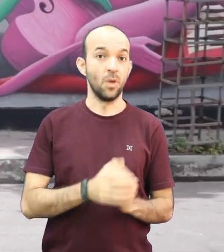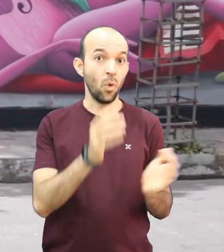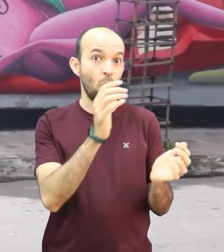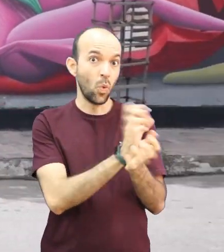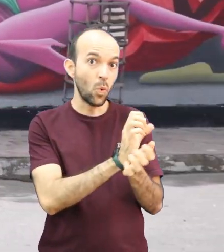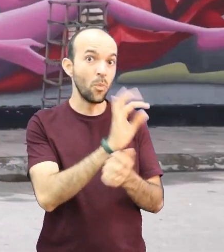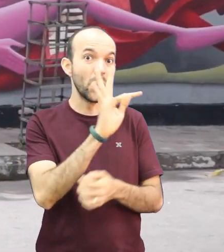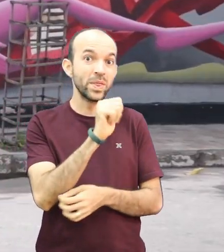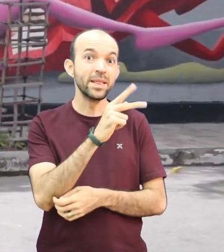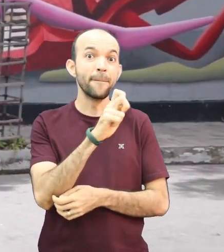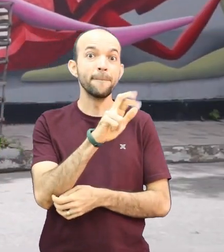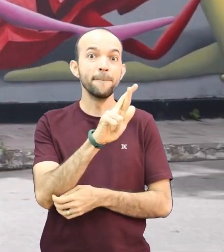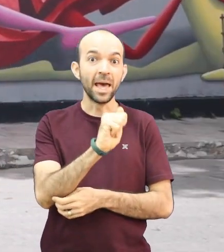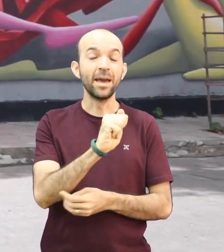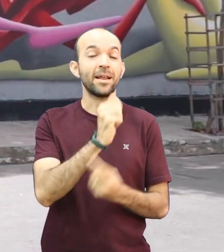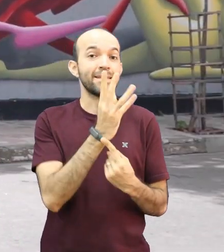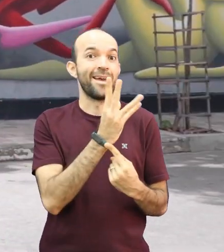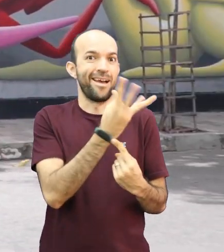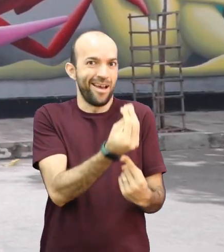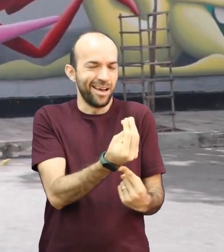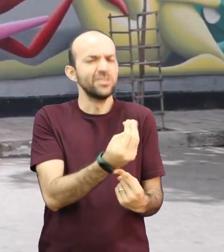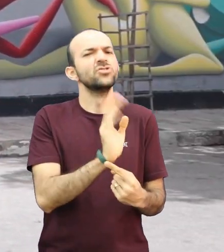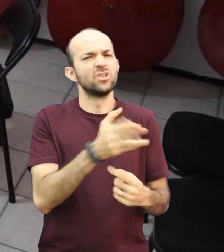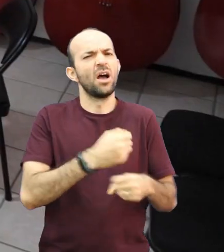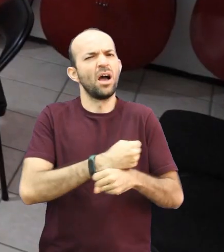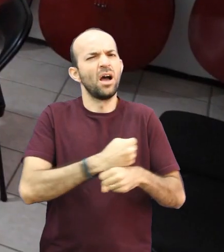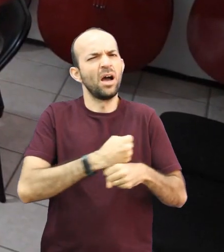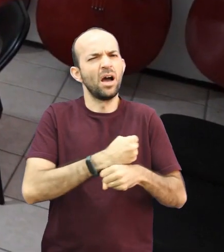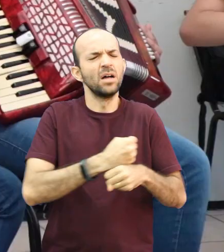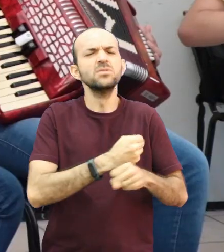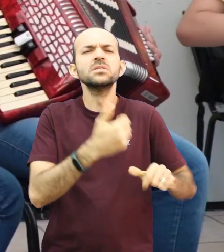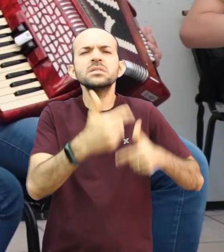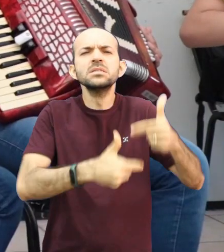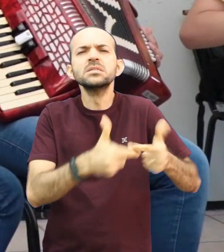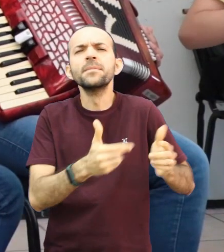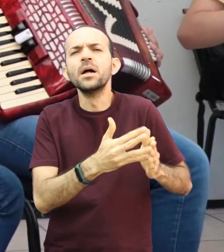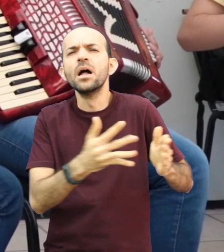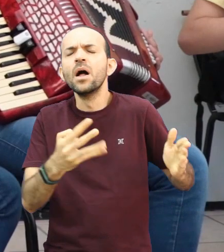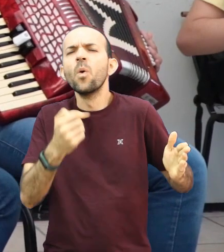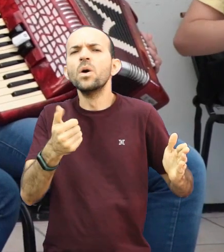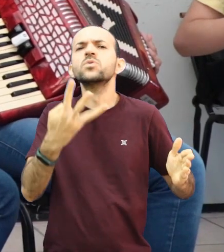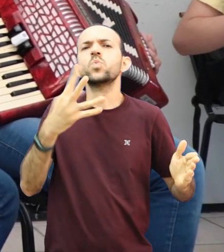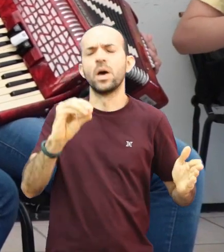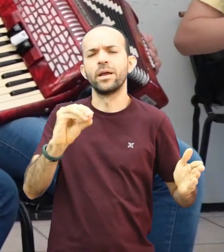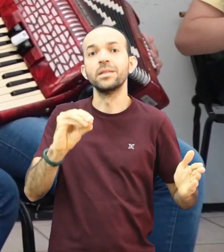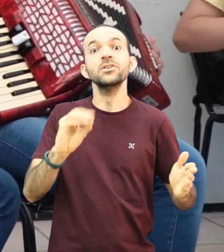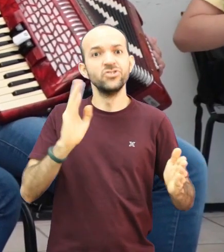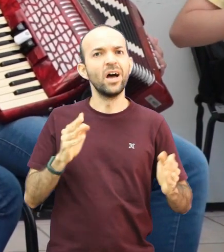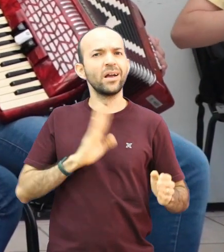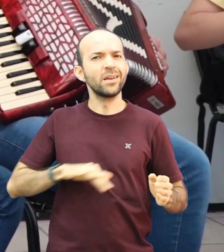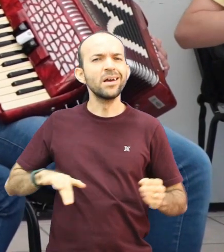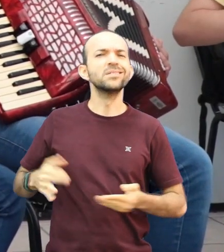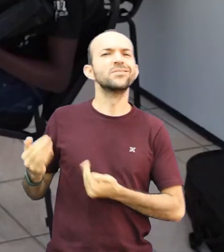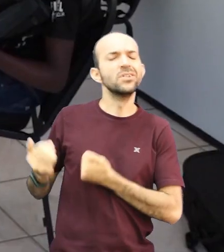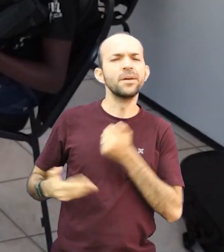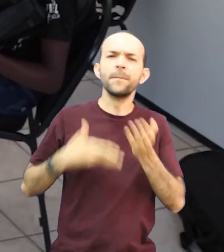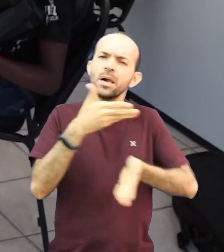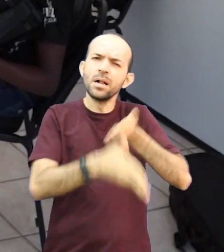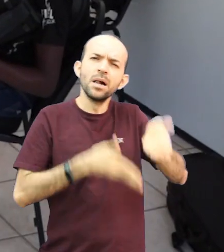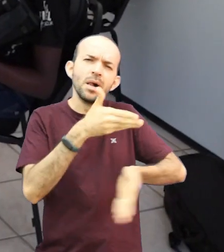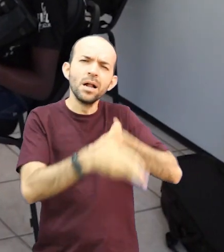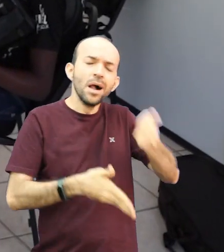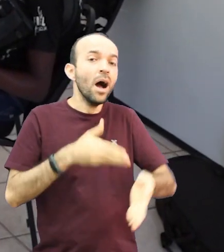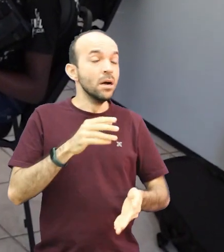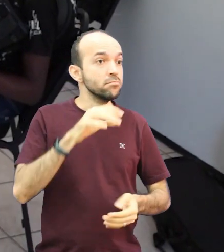são quase 40 anos de trabalho nesse período muitas crianças e adolescentes tiveram suas trajetórias de vida marcadas por